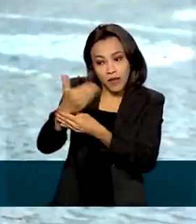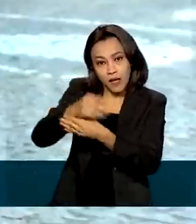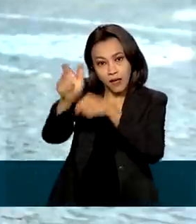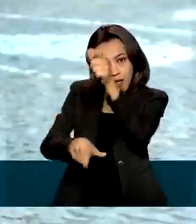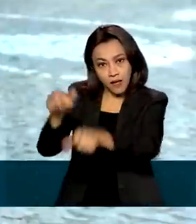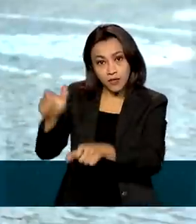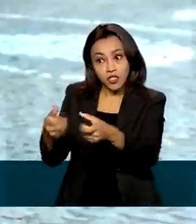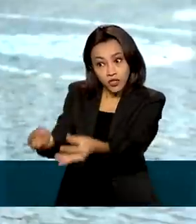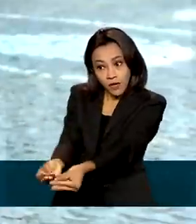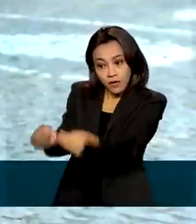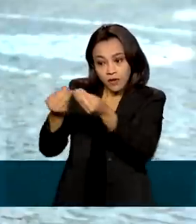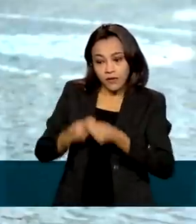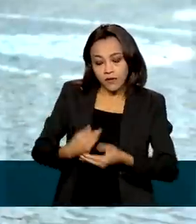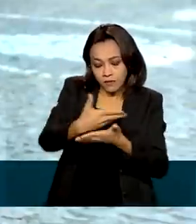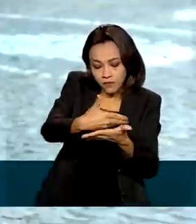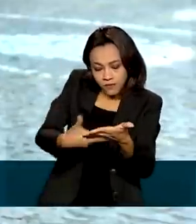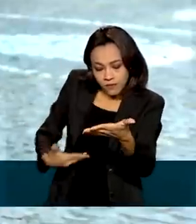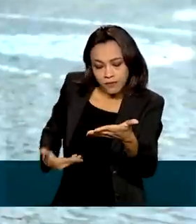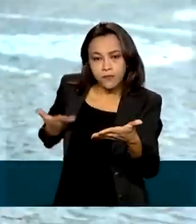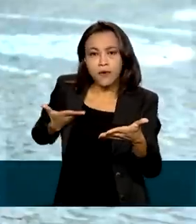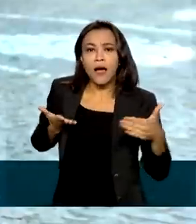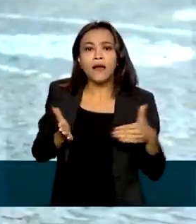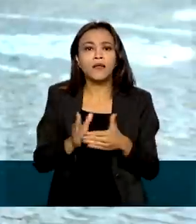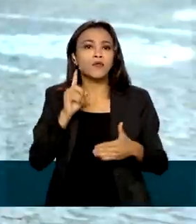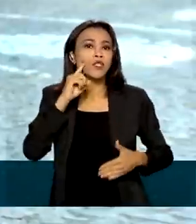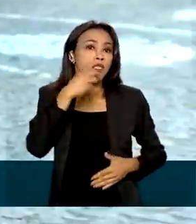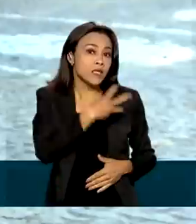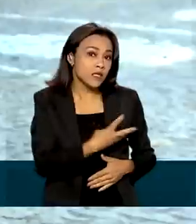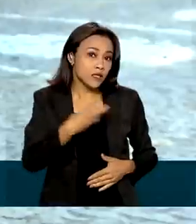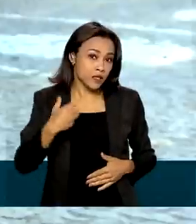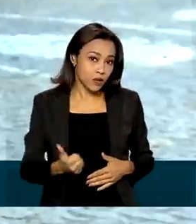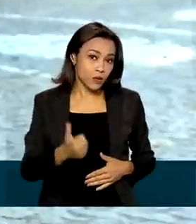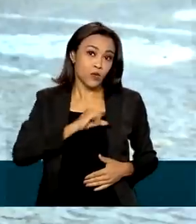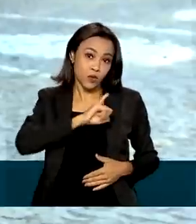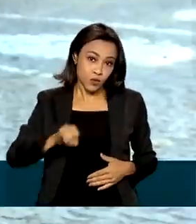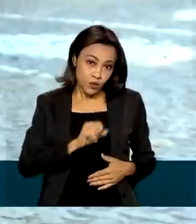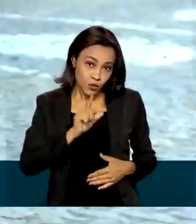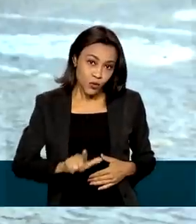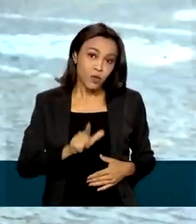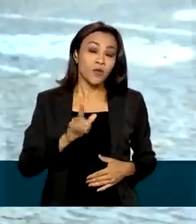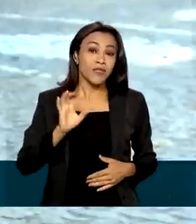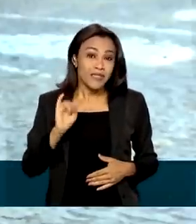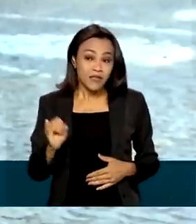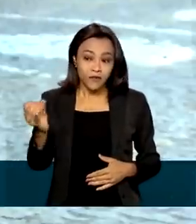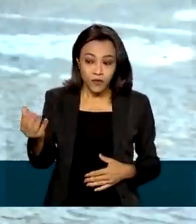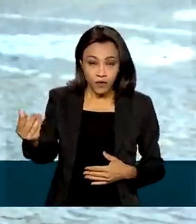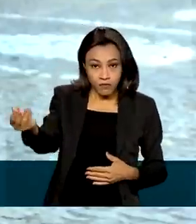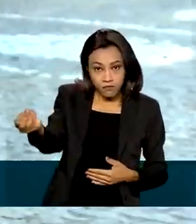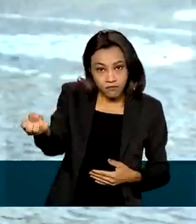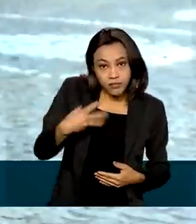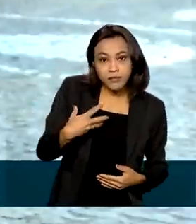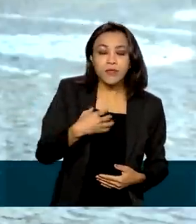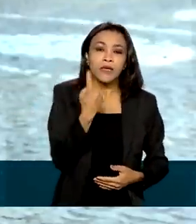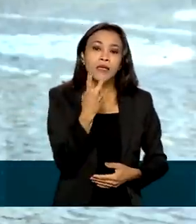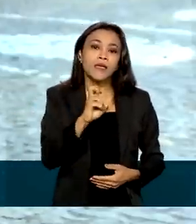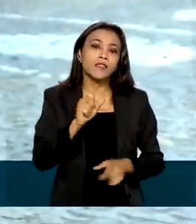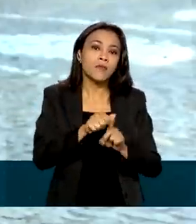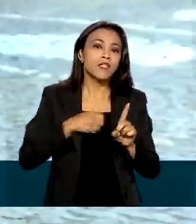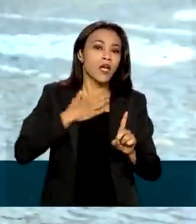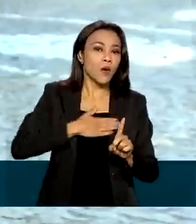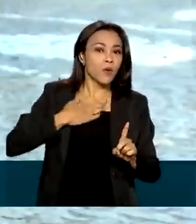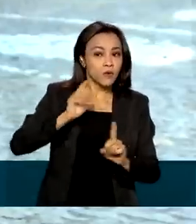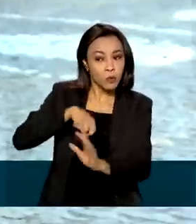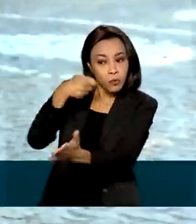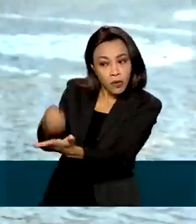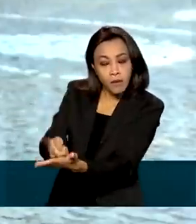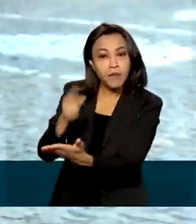o cadastro até o dia 31 de julho. Se o cadastro for enviado no dia 15 de agosto, o pagamento será no dia